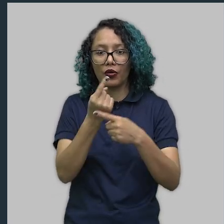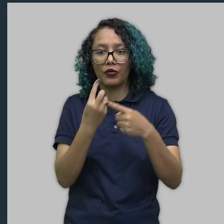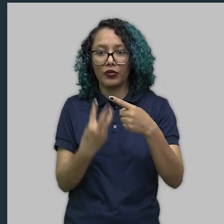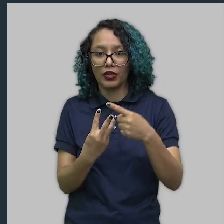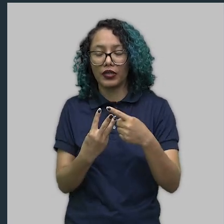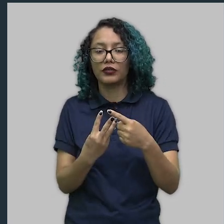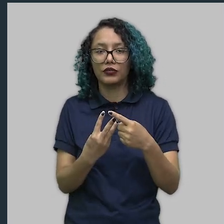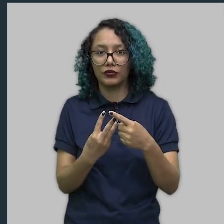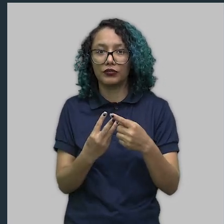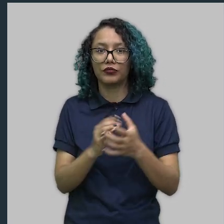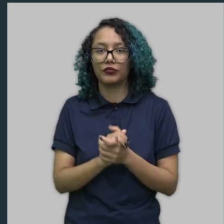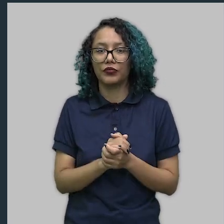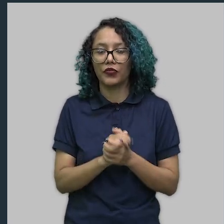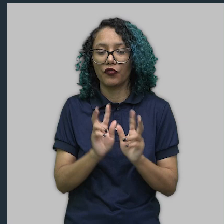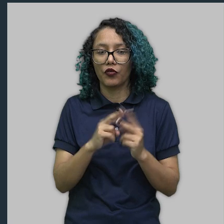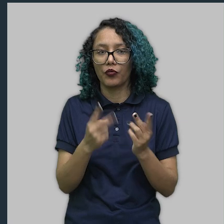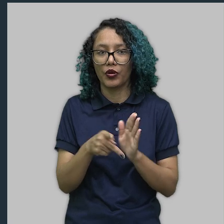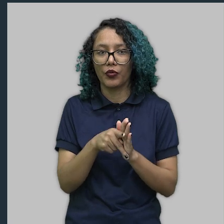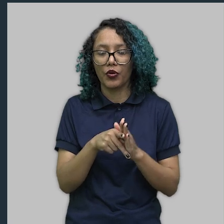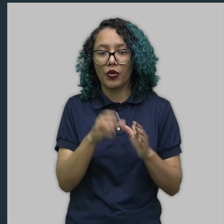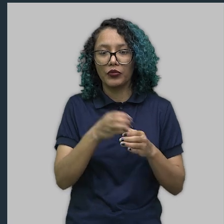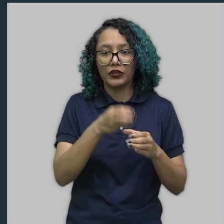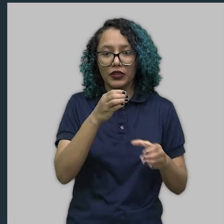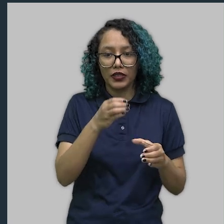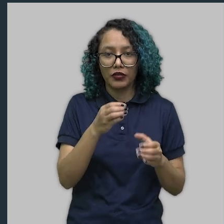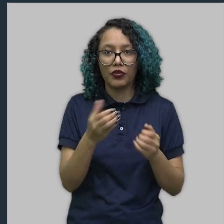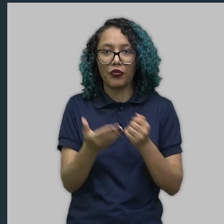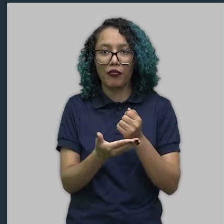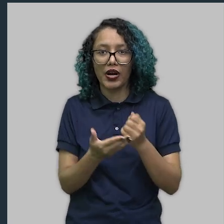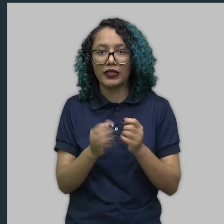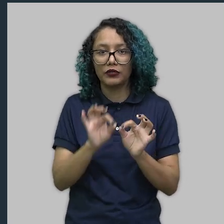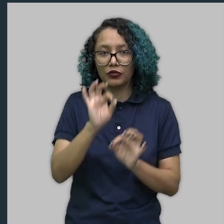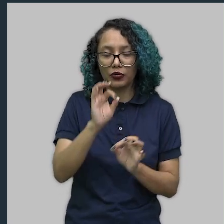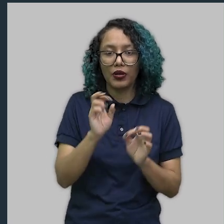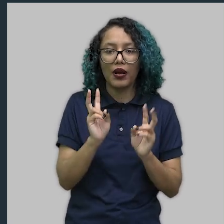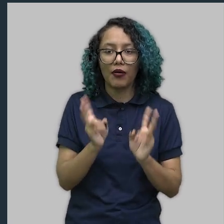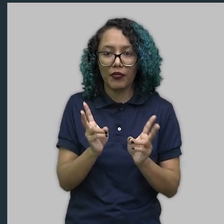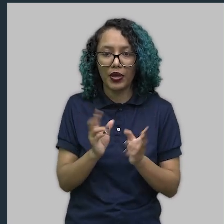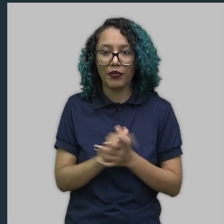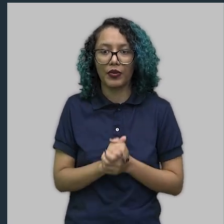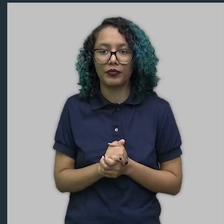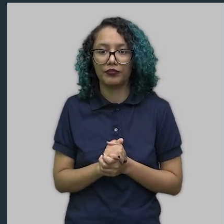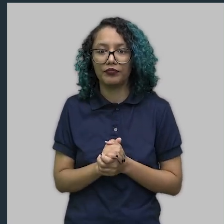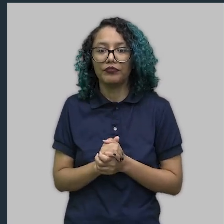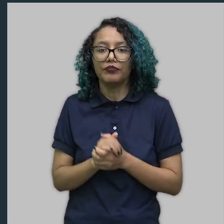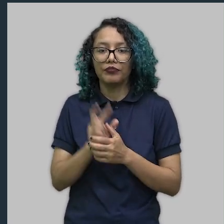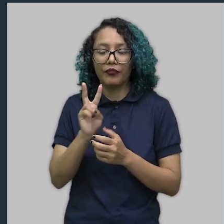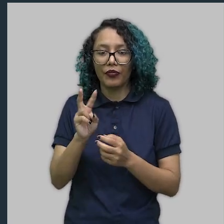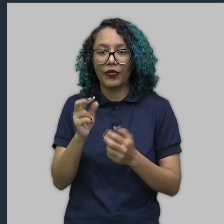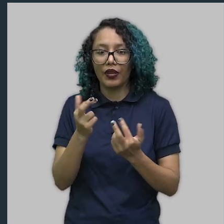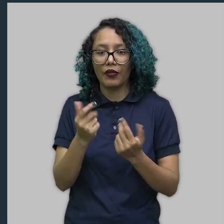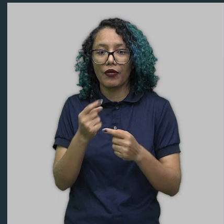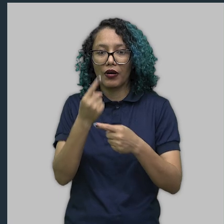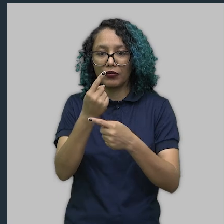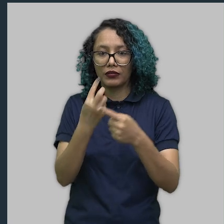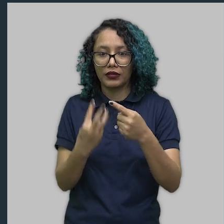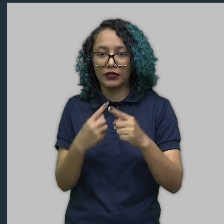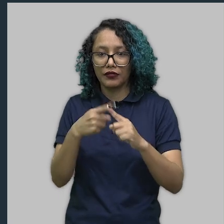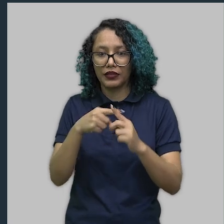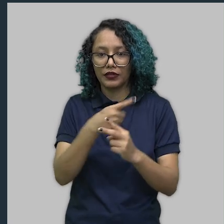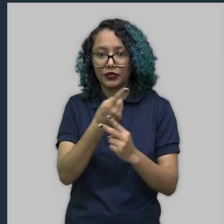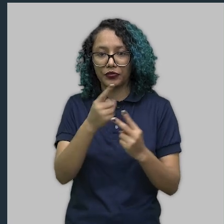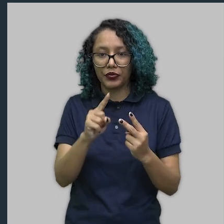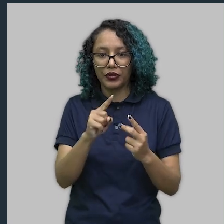de um cilindro com mesma base e altura. Volume igual a 1/3 de π vezes raio ao